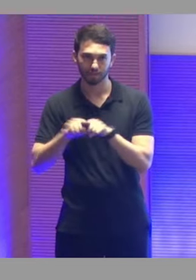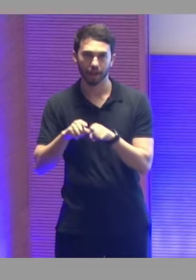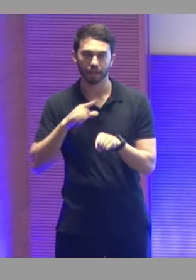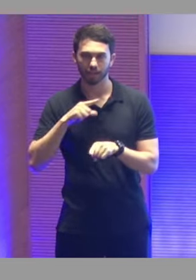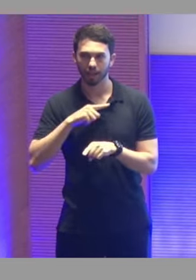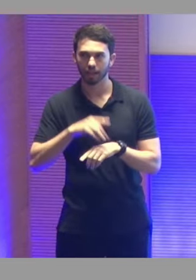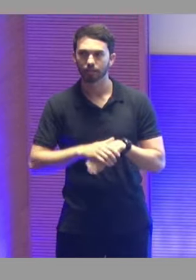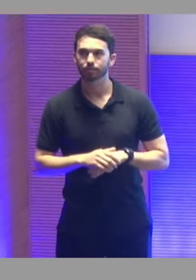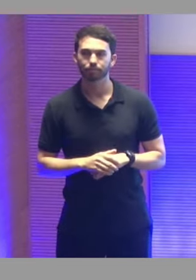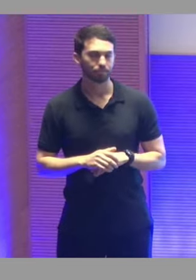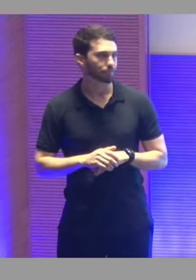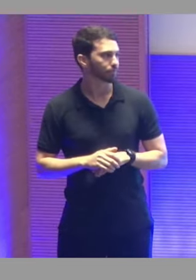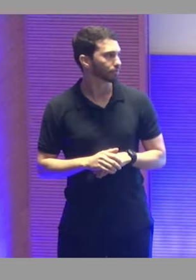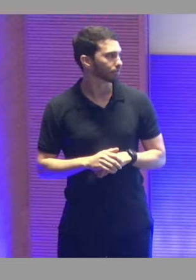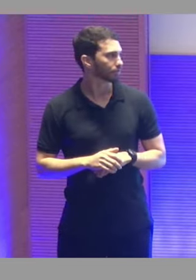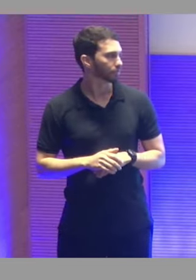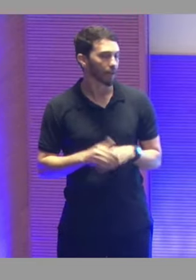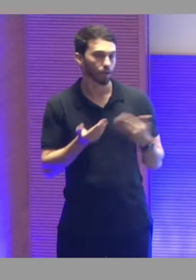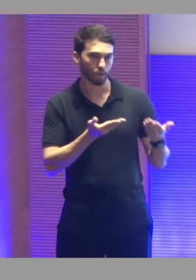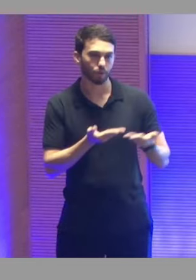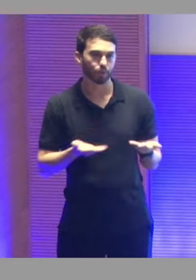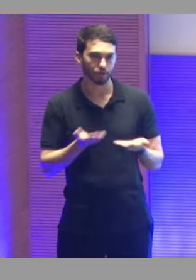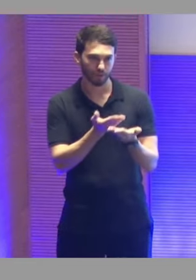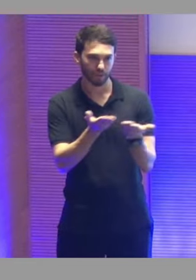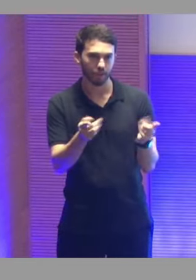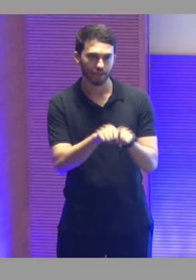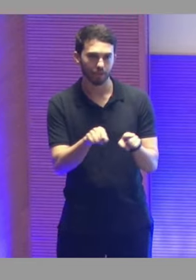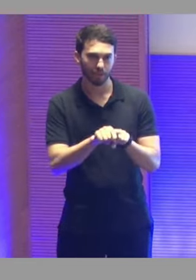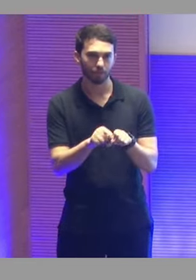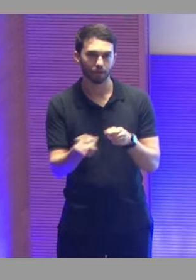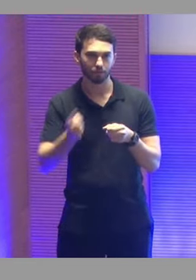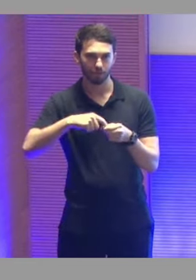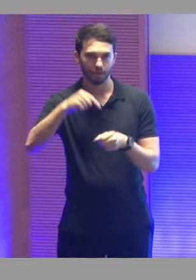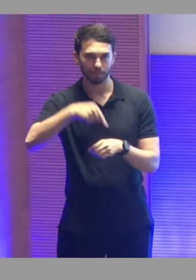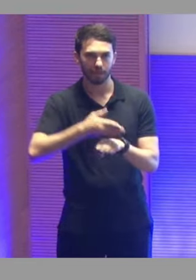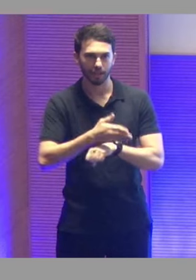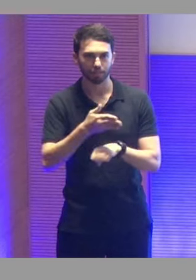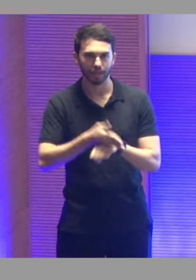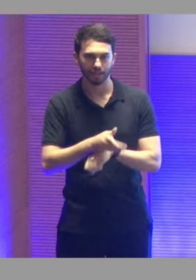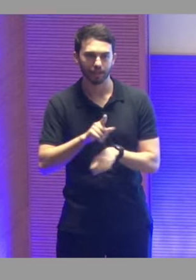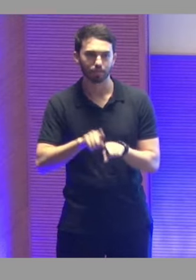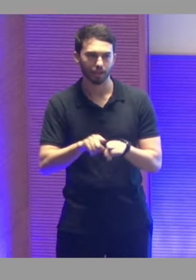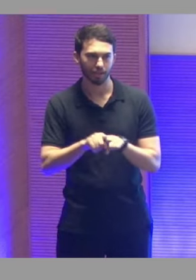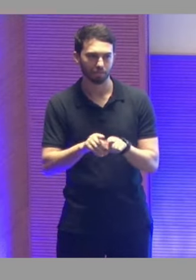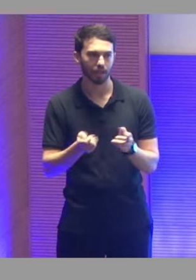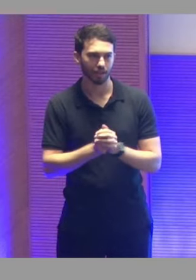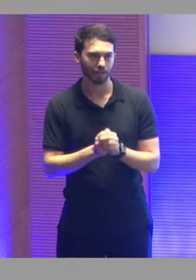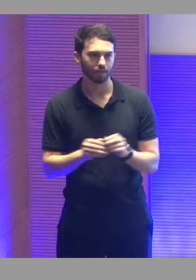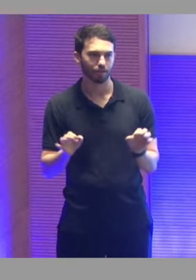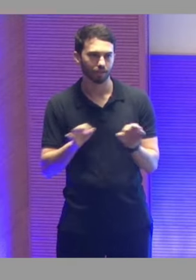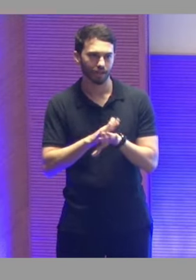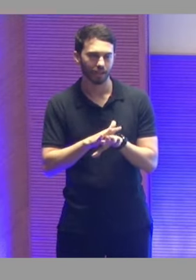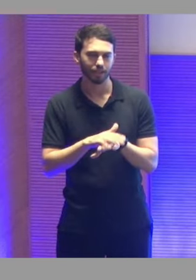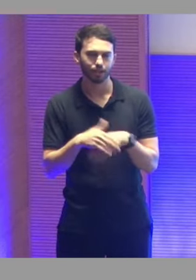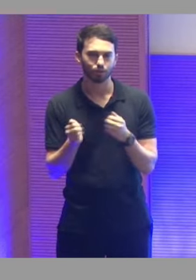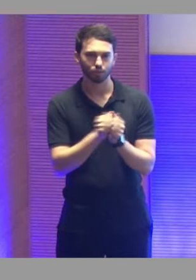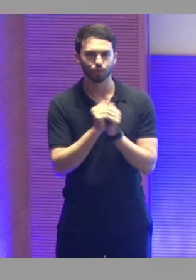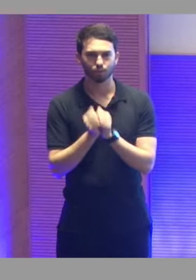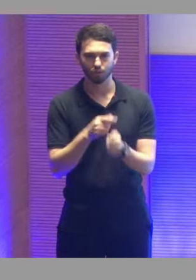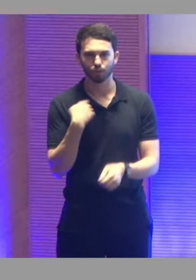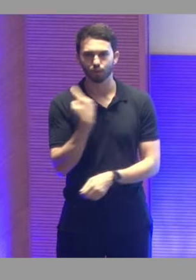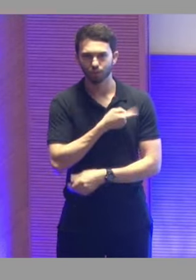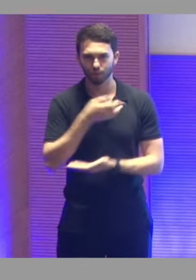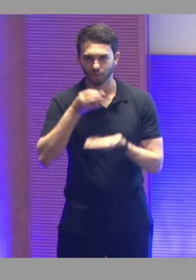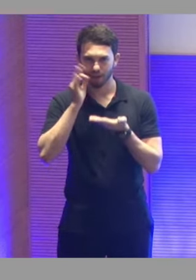aqui no mesanino então fico o convite para vocês também voltarem para cá e eh finalizarem o evento com a gente